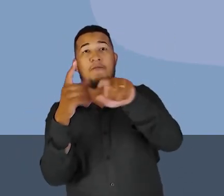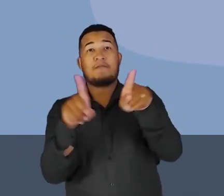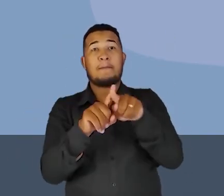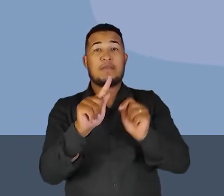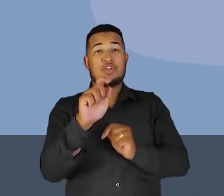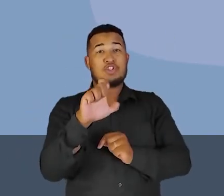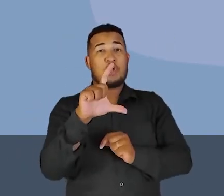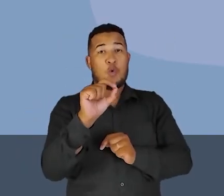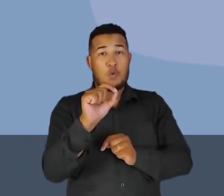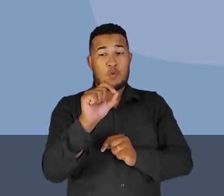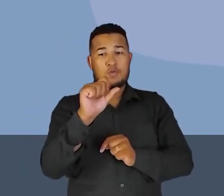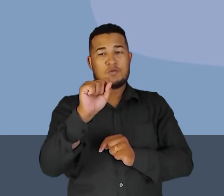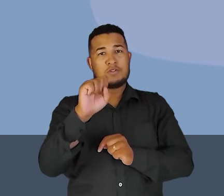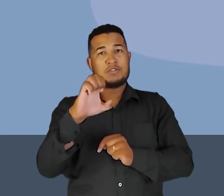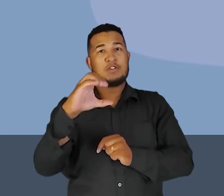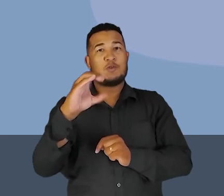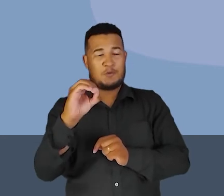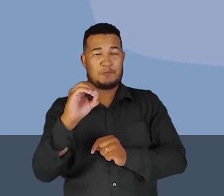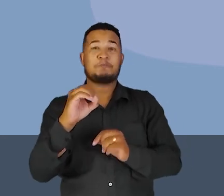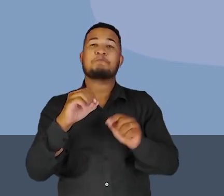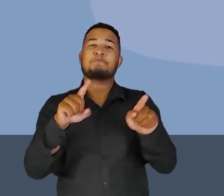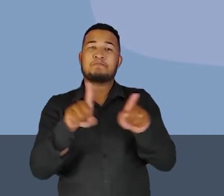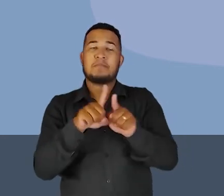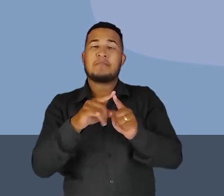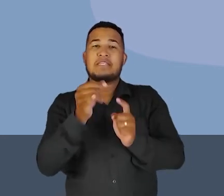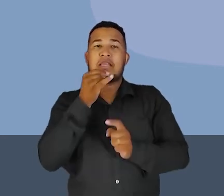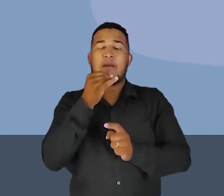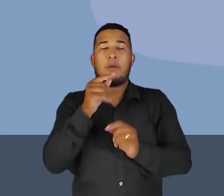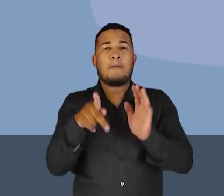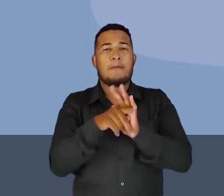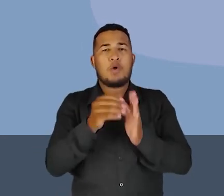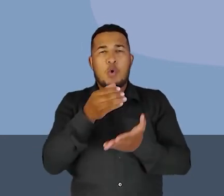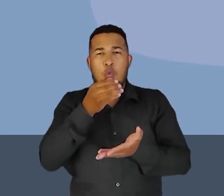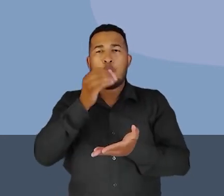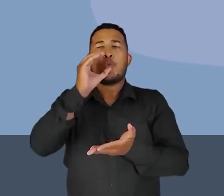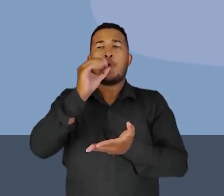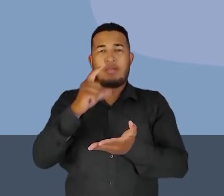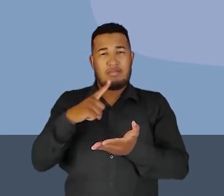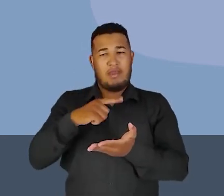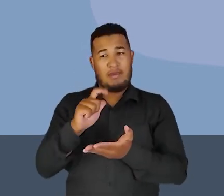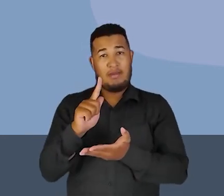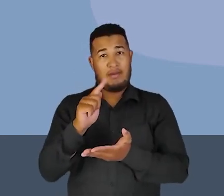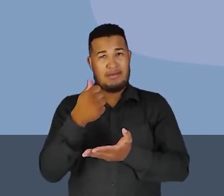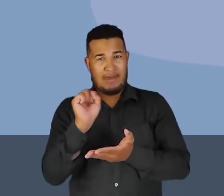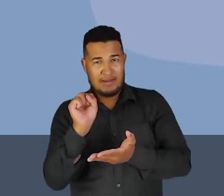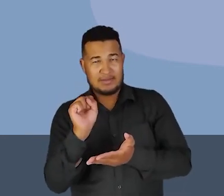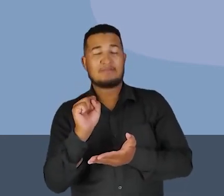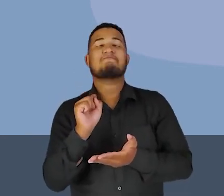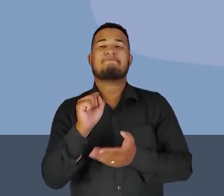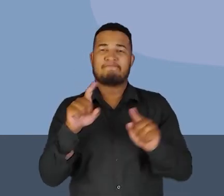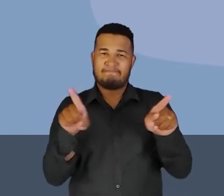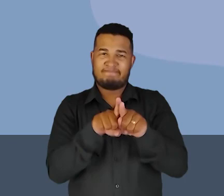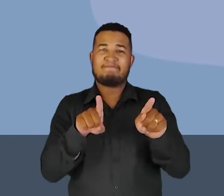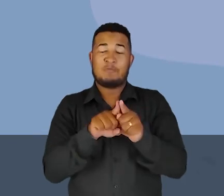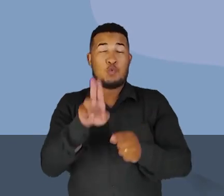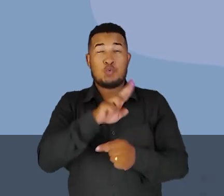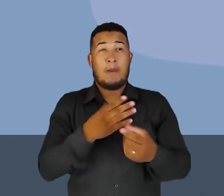e gás de bebidas gaseificadas. Então, o gás carbônico é extremamente utilizado no nosso dia a dia, tá